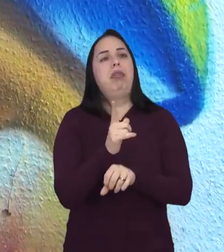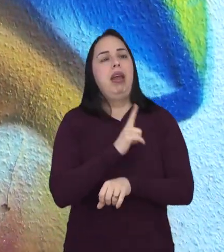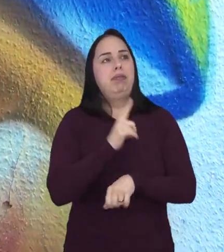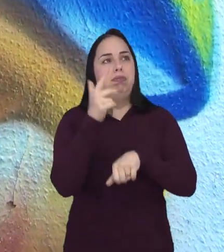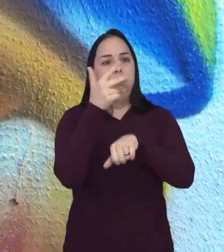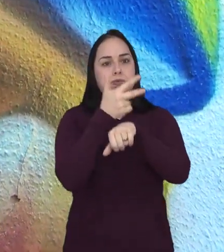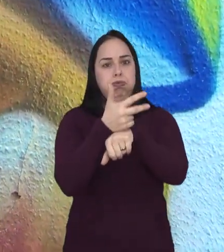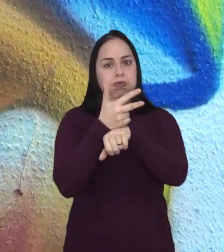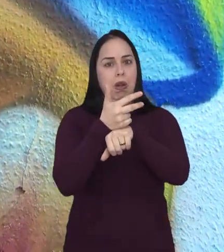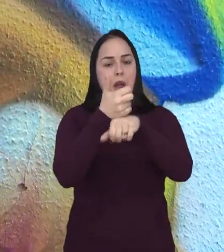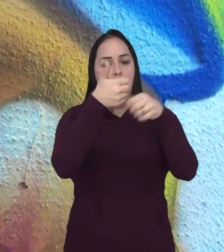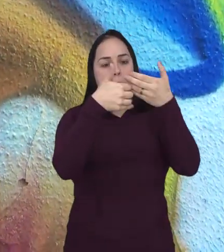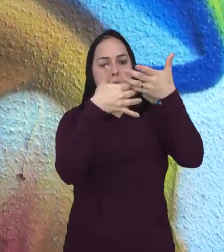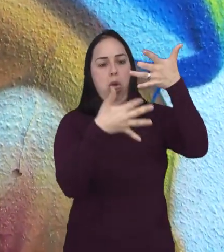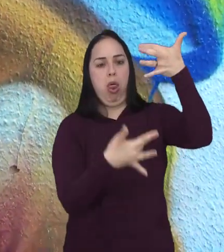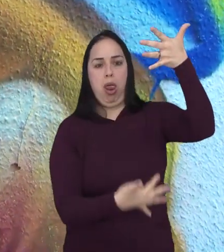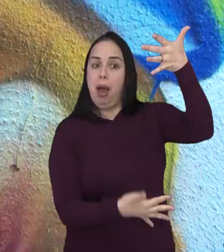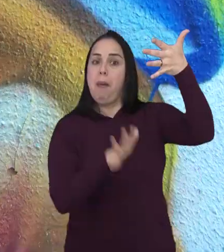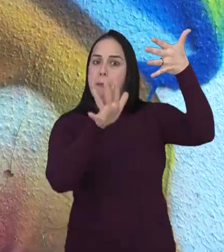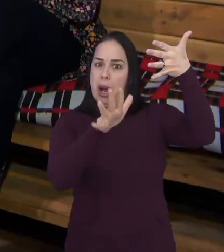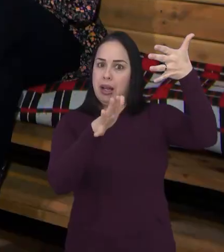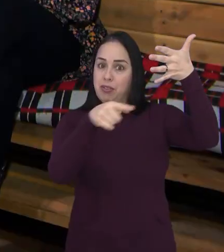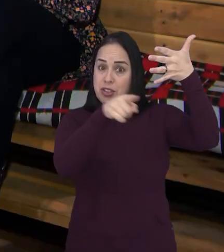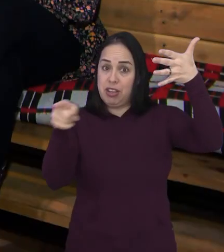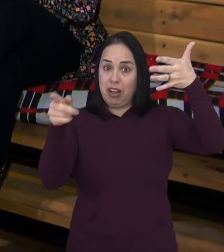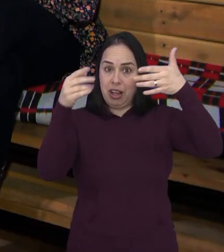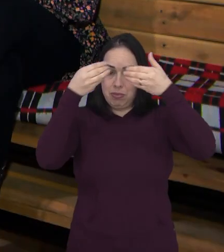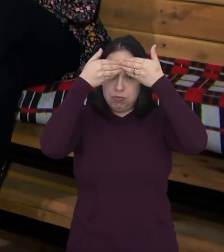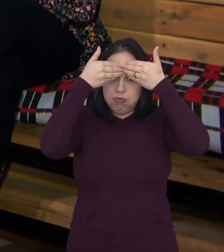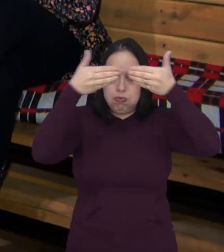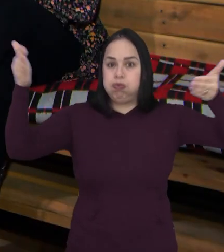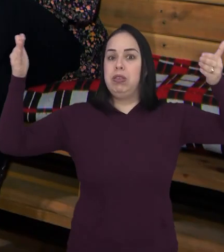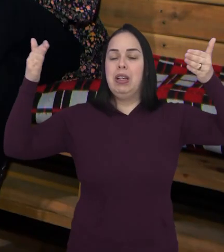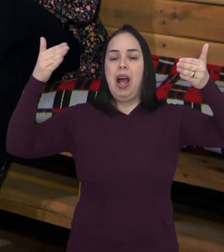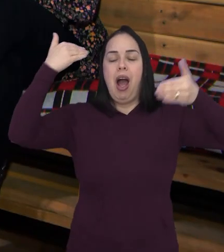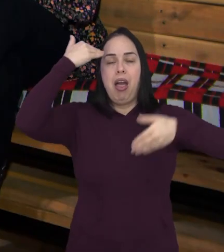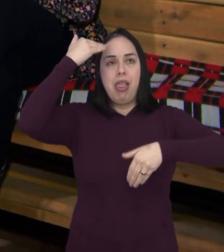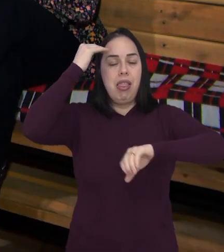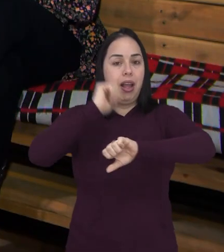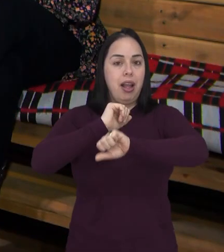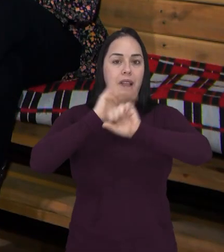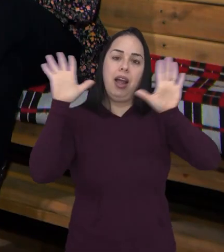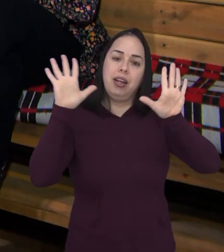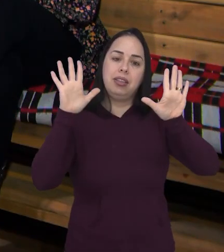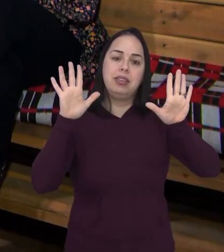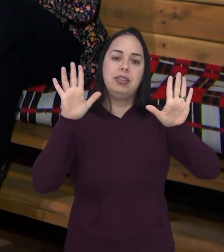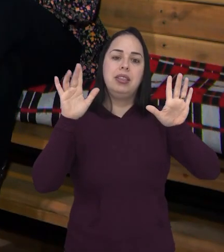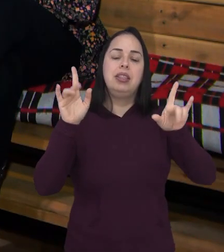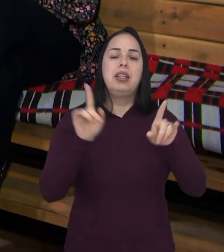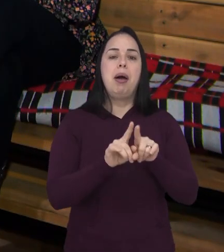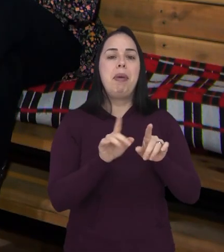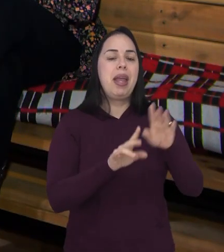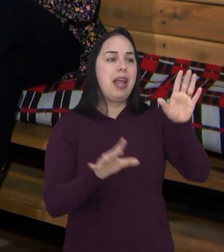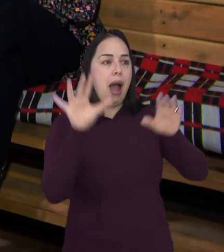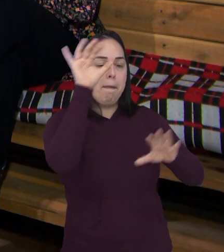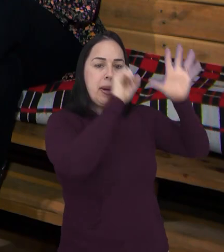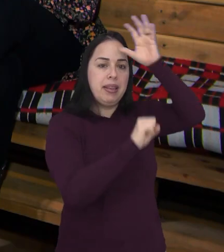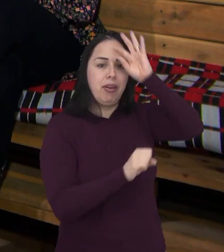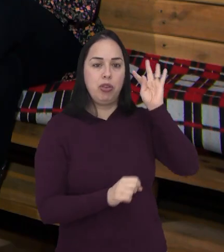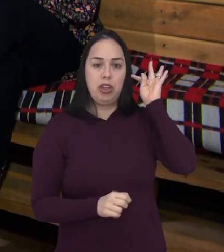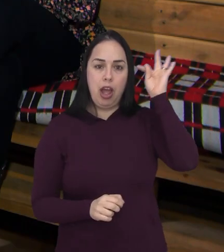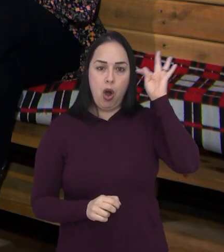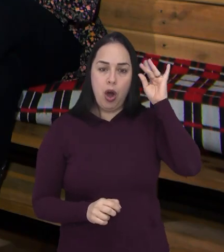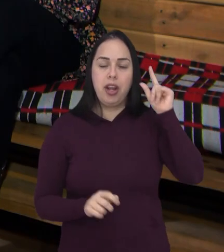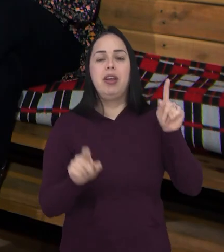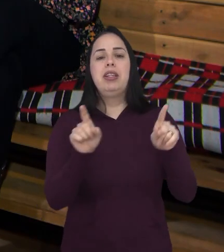vai abrindo um pouco mais a mente, assim, né, e buscar esse conhecimento. O teórico, ele é